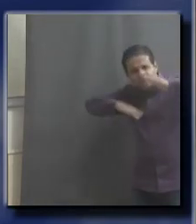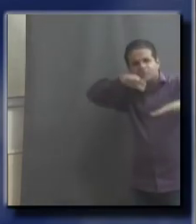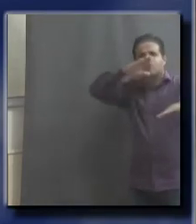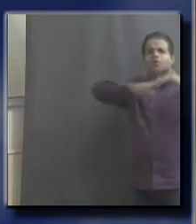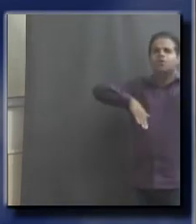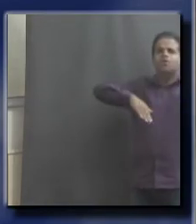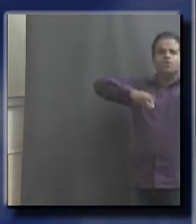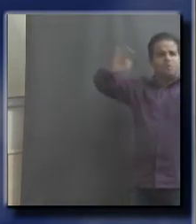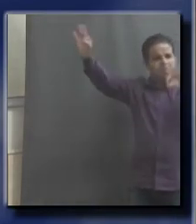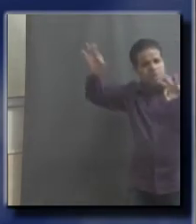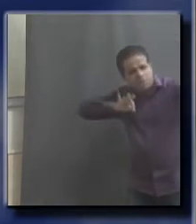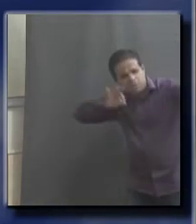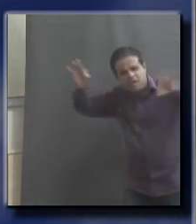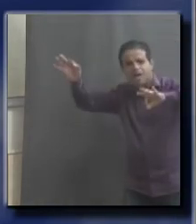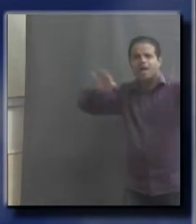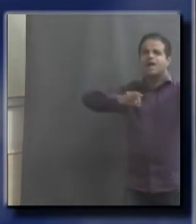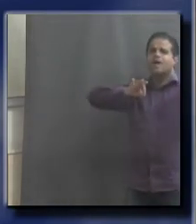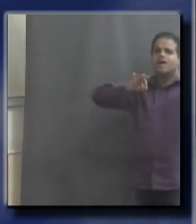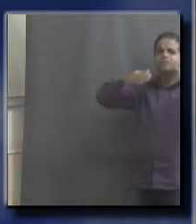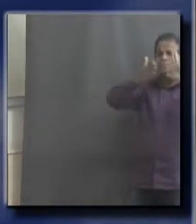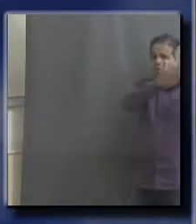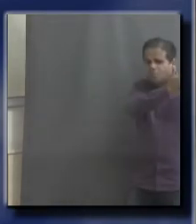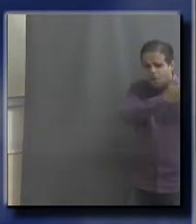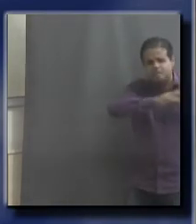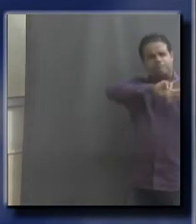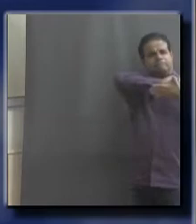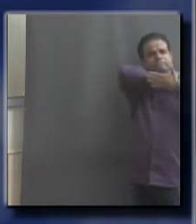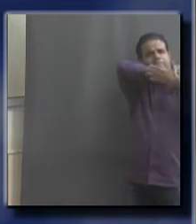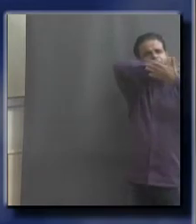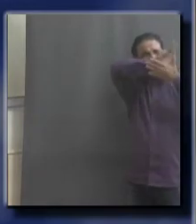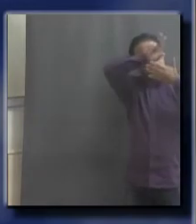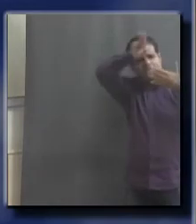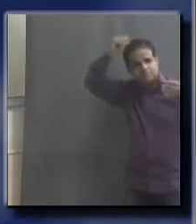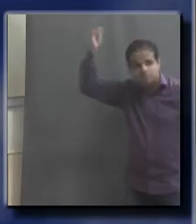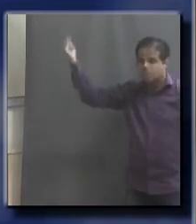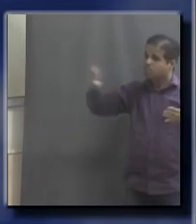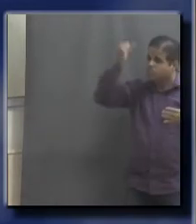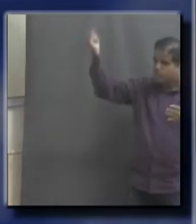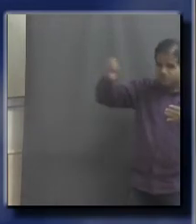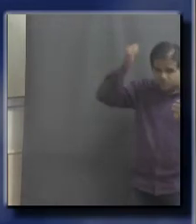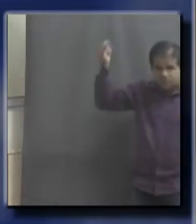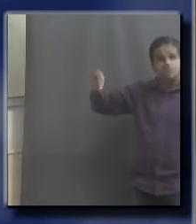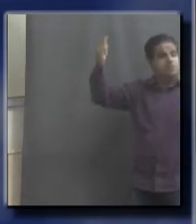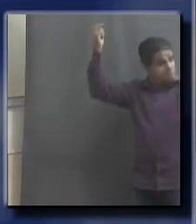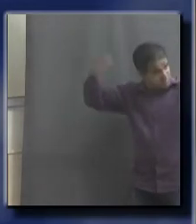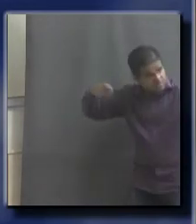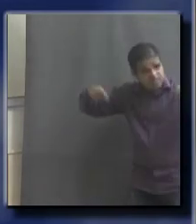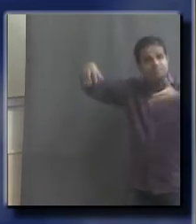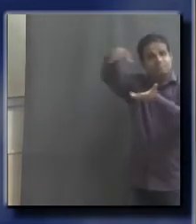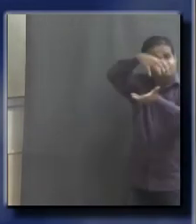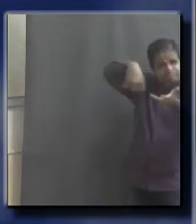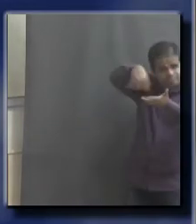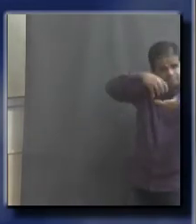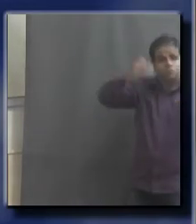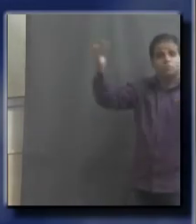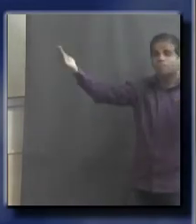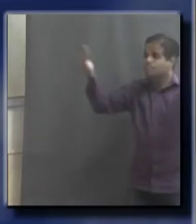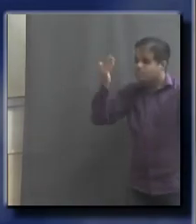ações, projetos, propostas relevantes e necessárias para a psicologia.